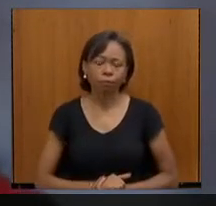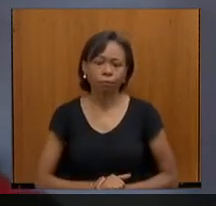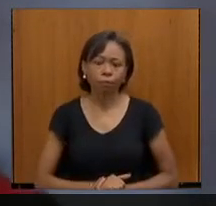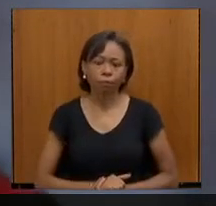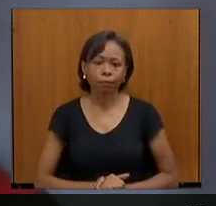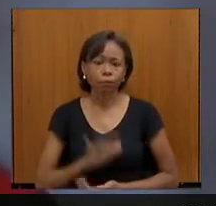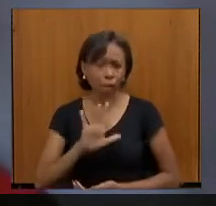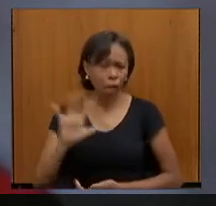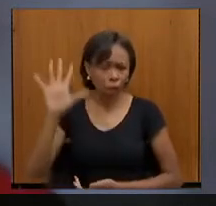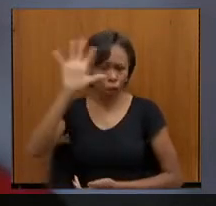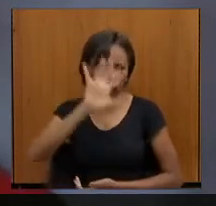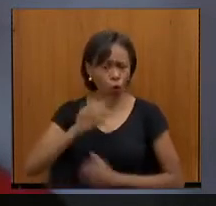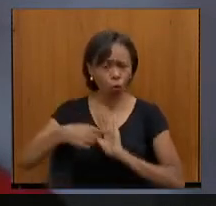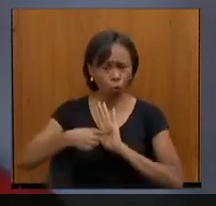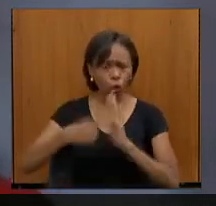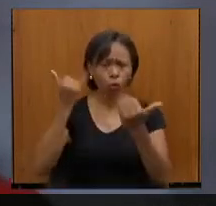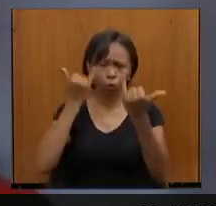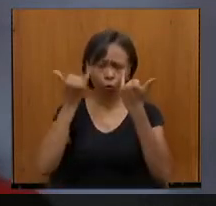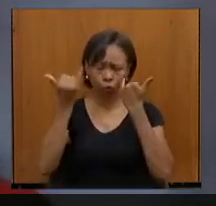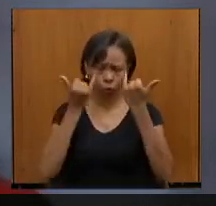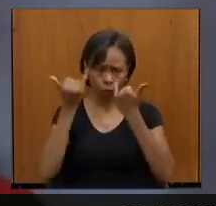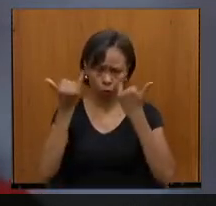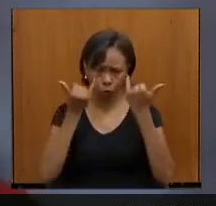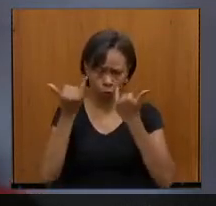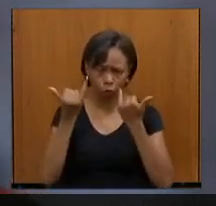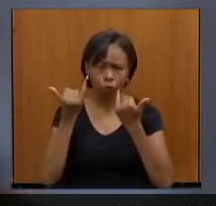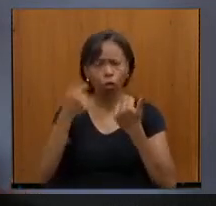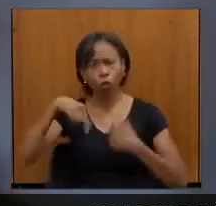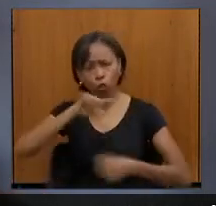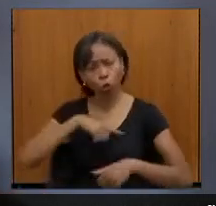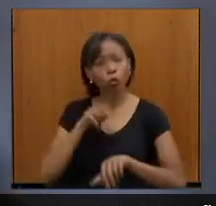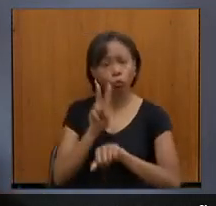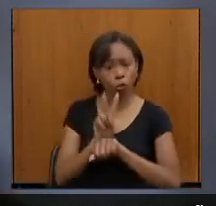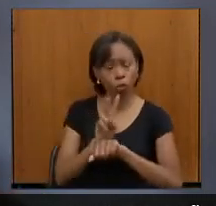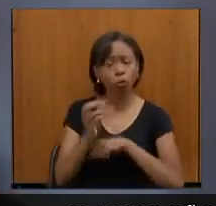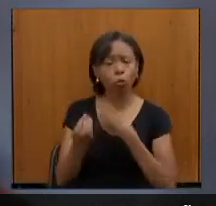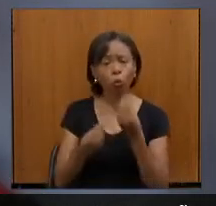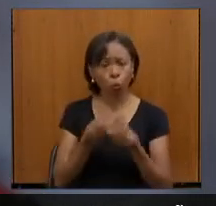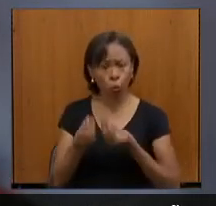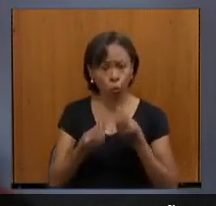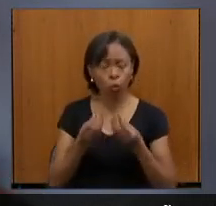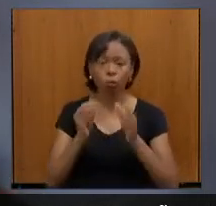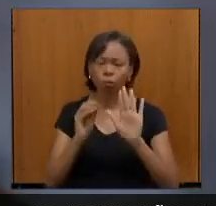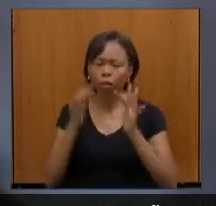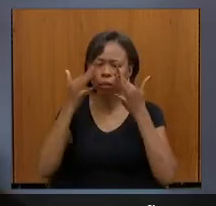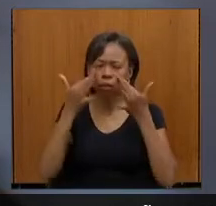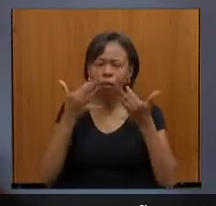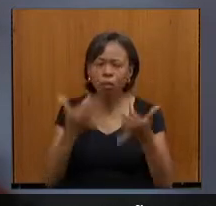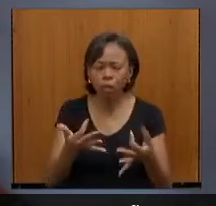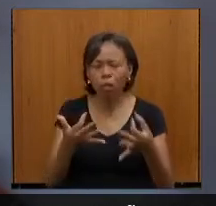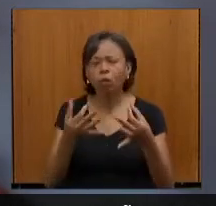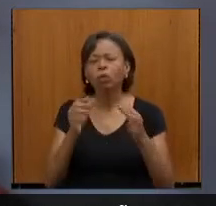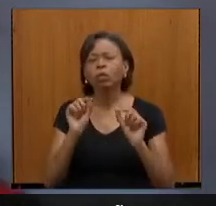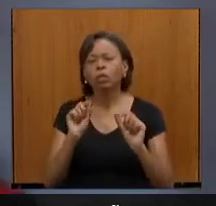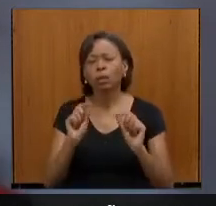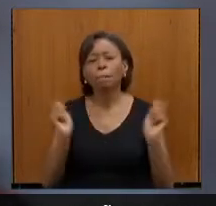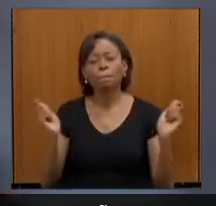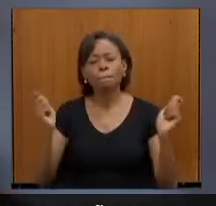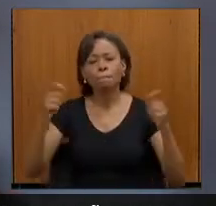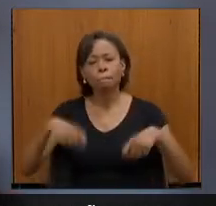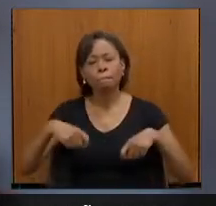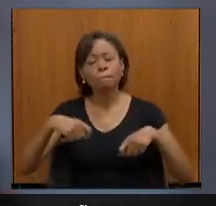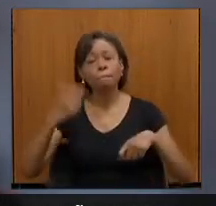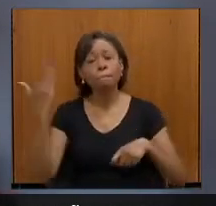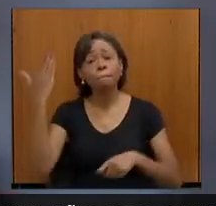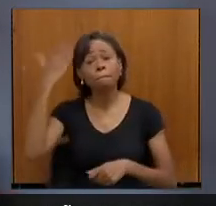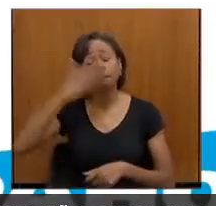região. Próximo slide, por favor. Mas eu queria chamar a atenção para a possibilidade de registrar